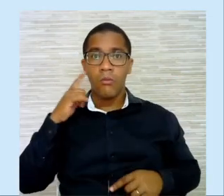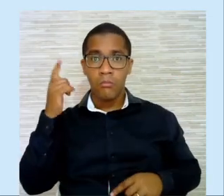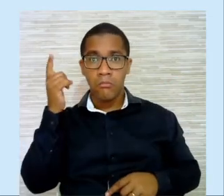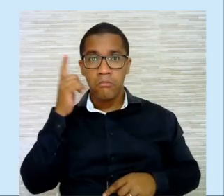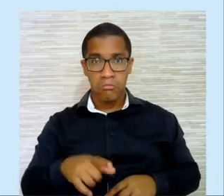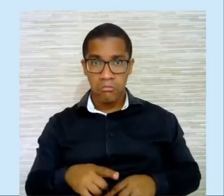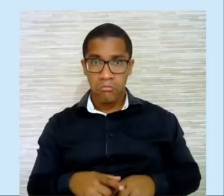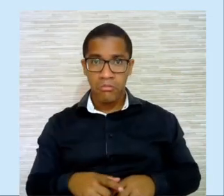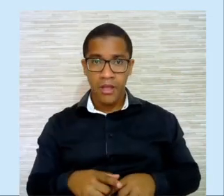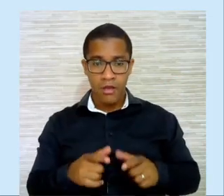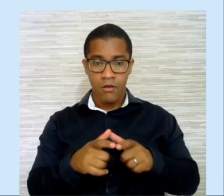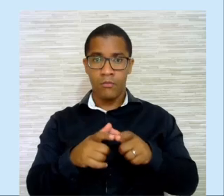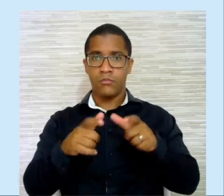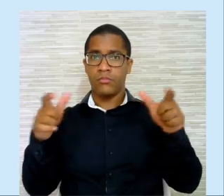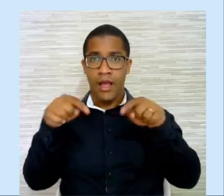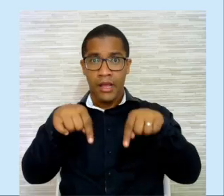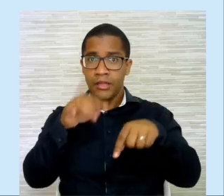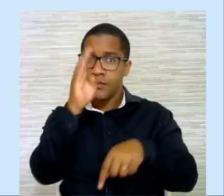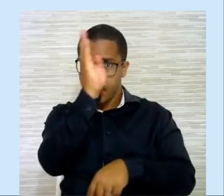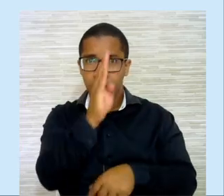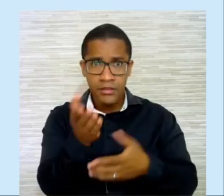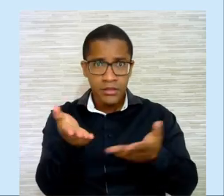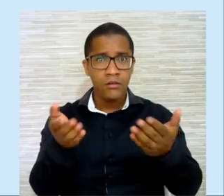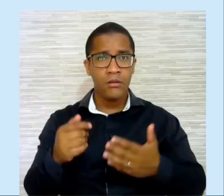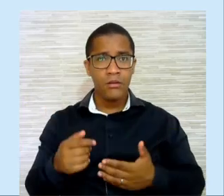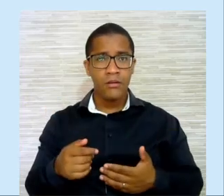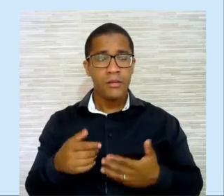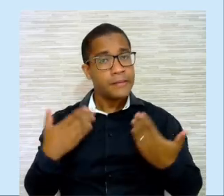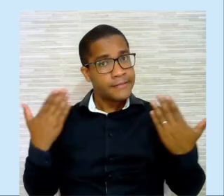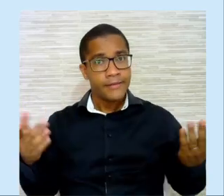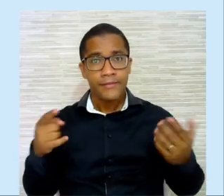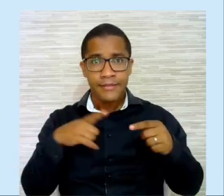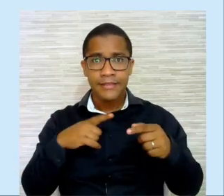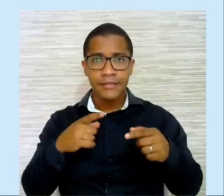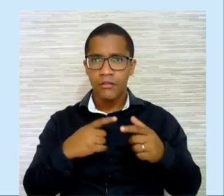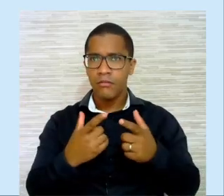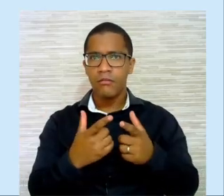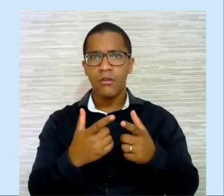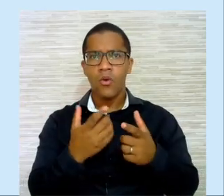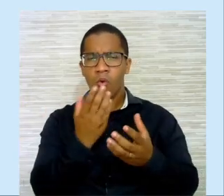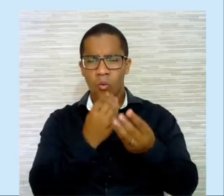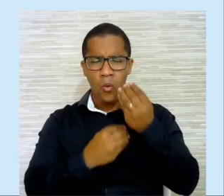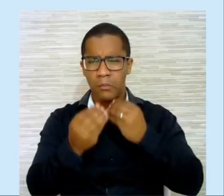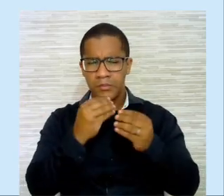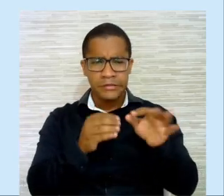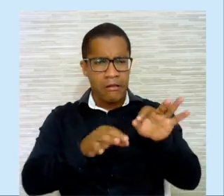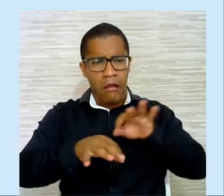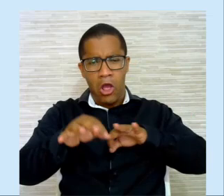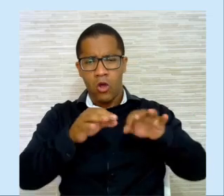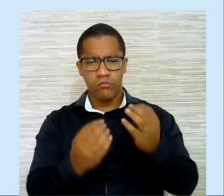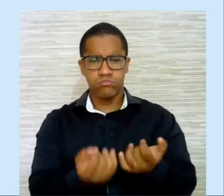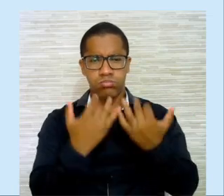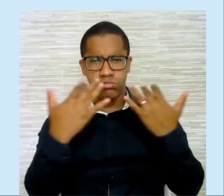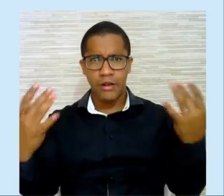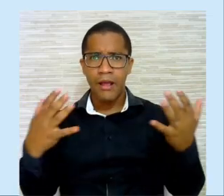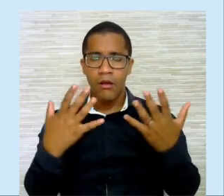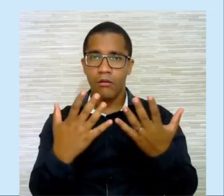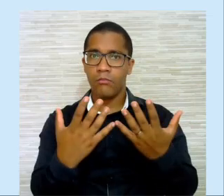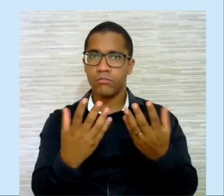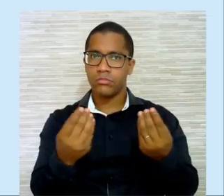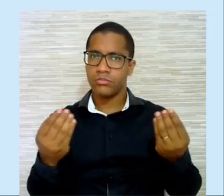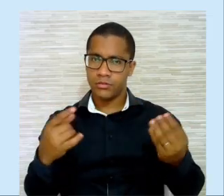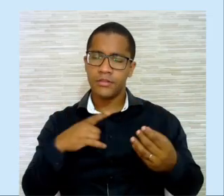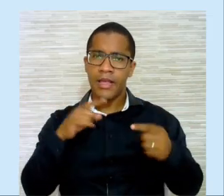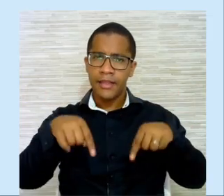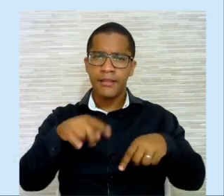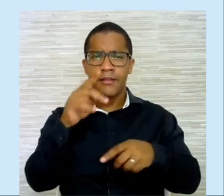destacar em seu volume aqui no Brasil, tá, gente? Então, há uma alta produção de alimentos aqui em nosso país, tá? A gente